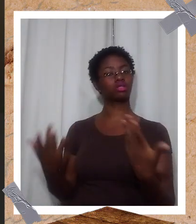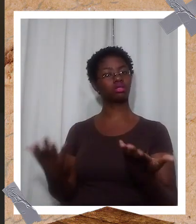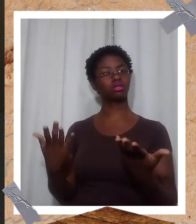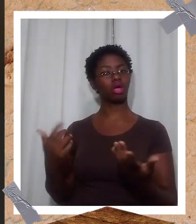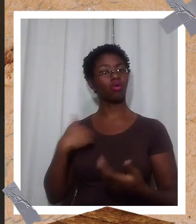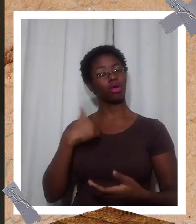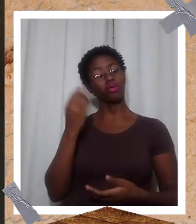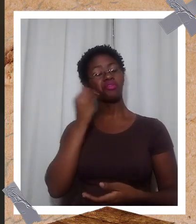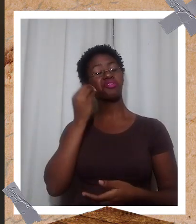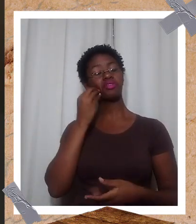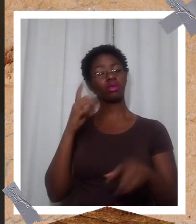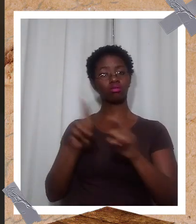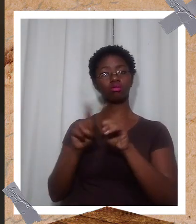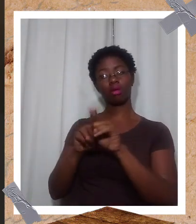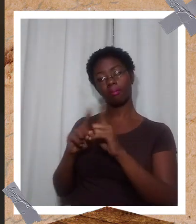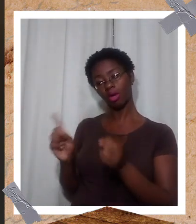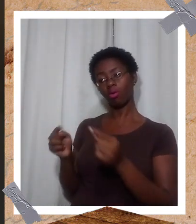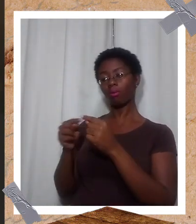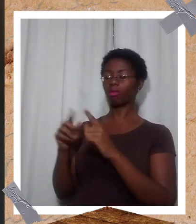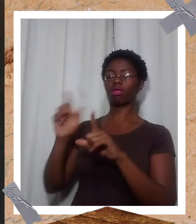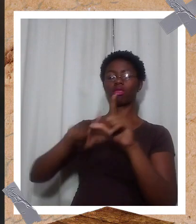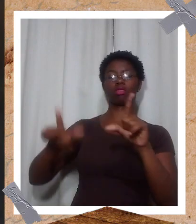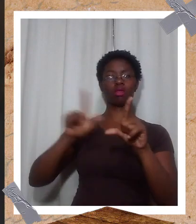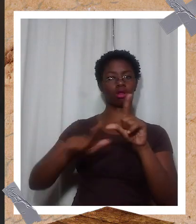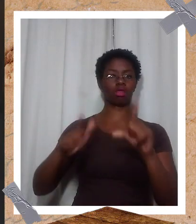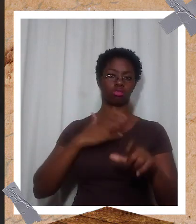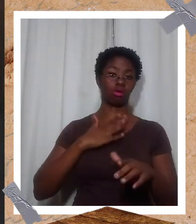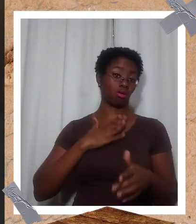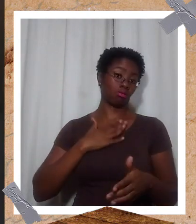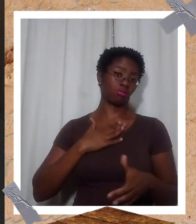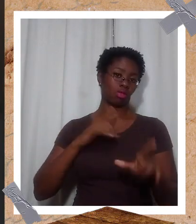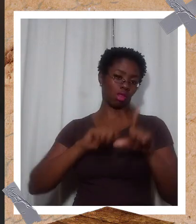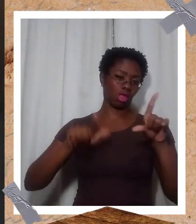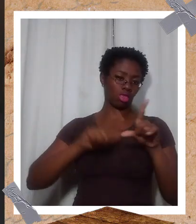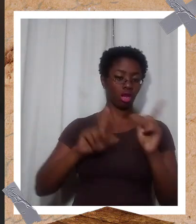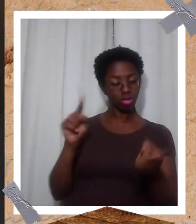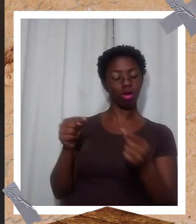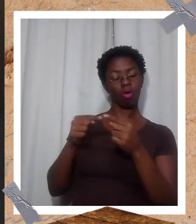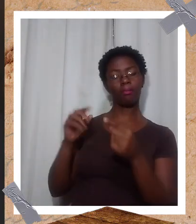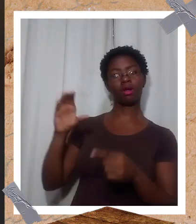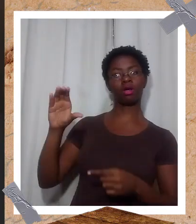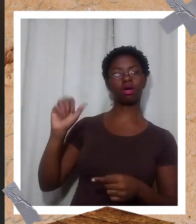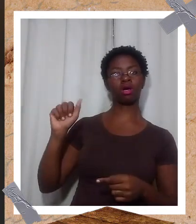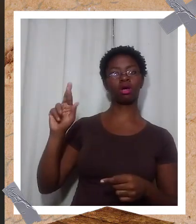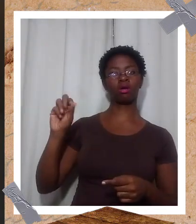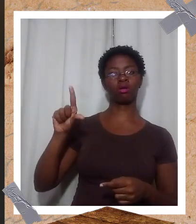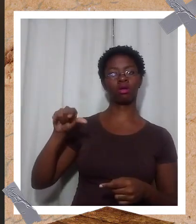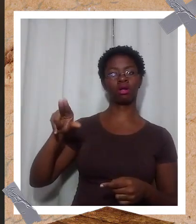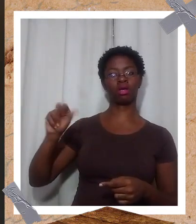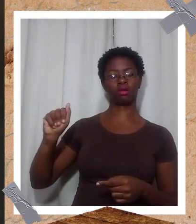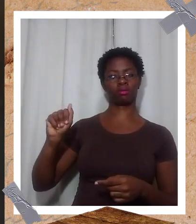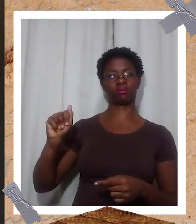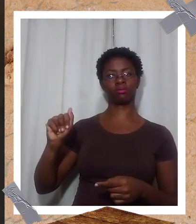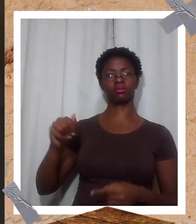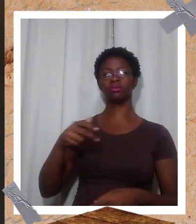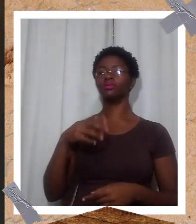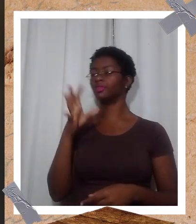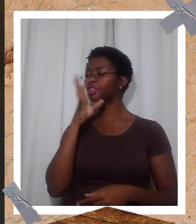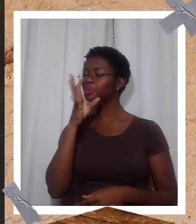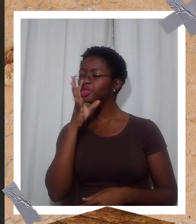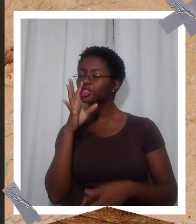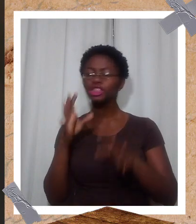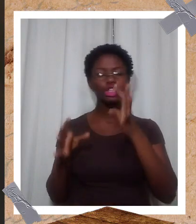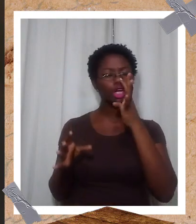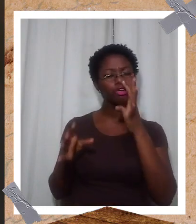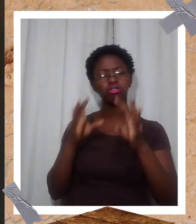tento trazer um pouco para a minha literatura também essa questão da Carolina, né? Essa questão de observar, essa questão de ver, essa questão